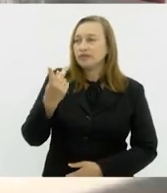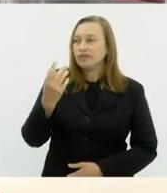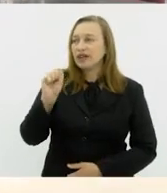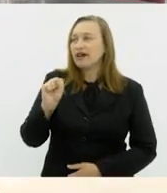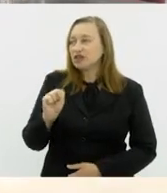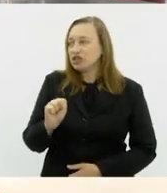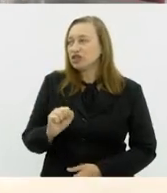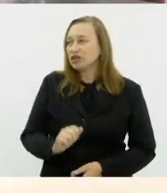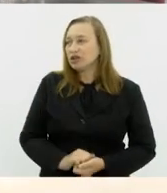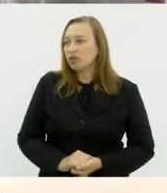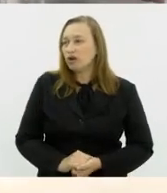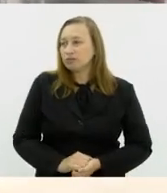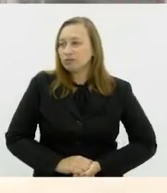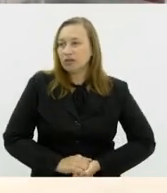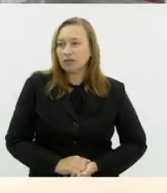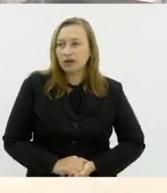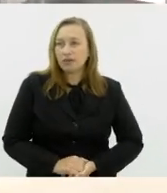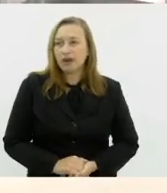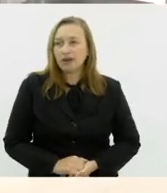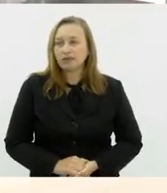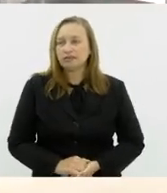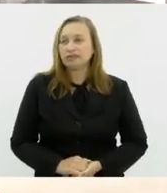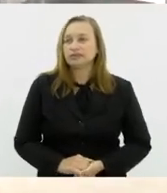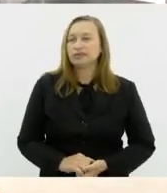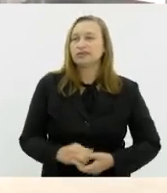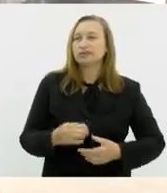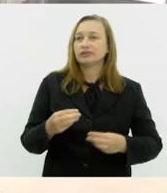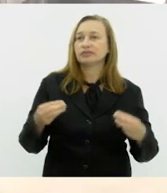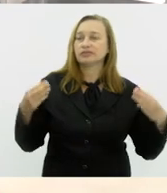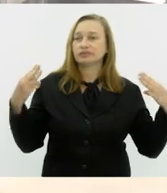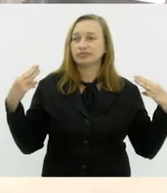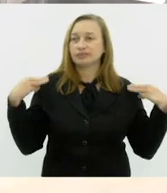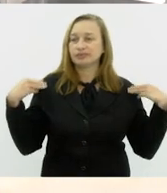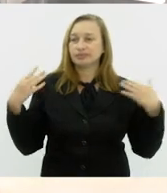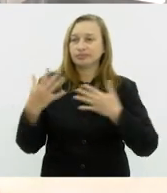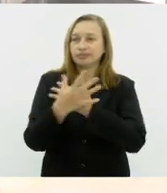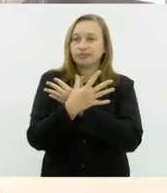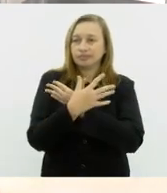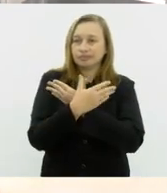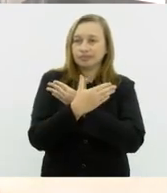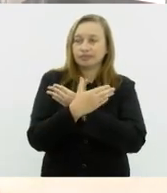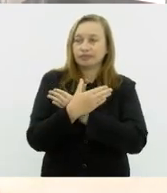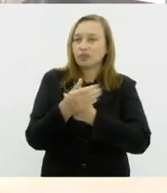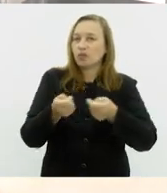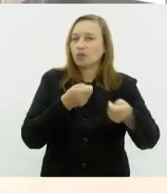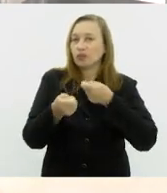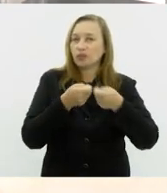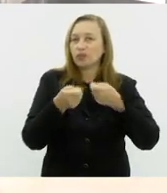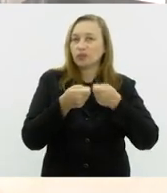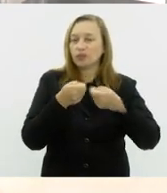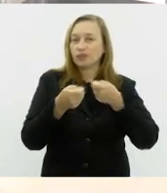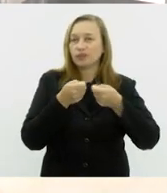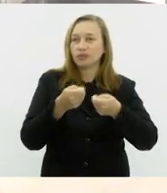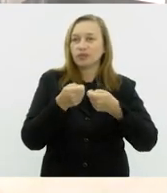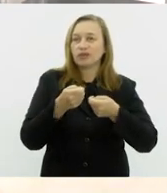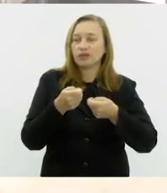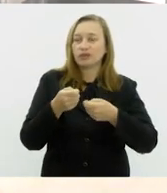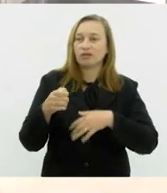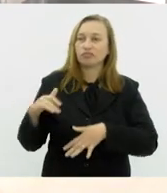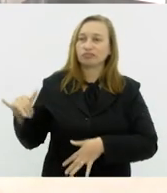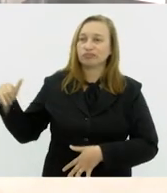representando a Força Aérea Brasileira, nessa missão importante ali, que é controlar, né, todo o sistema de tráfego